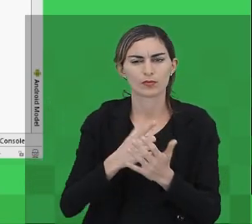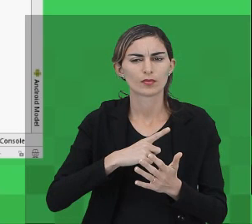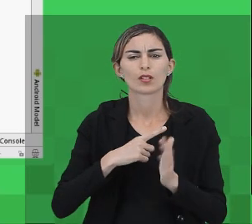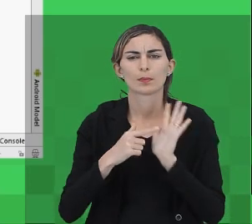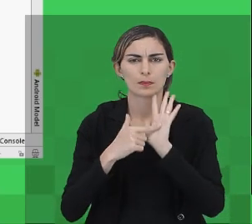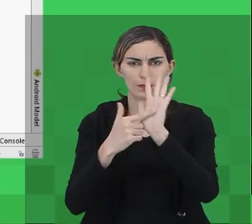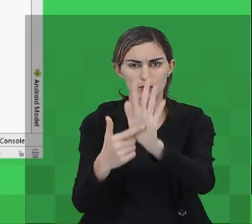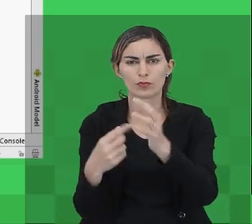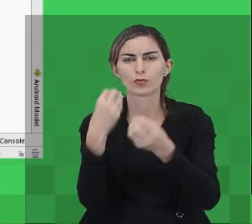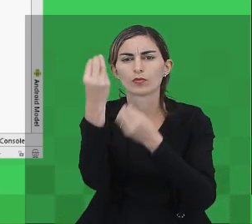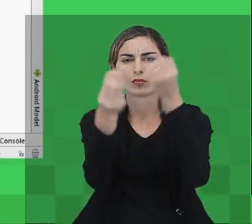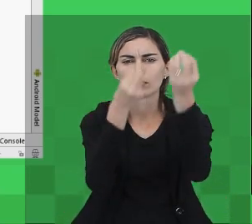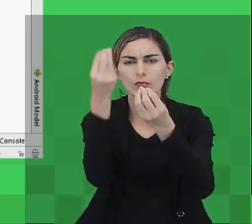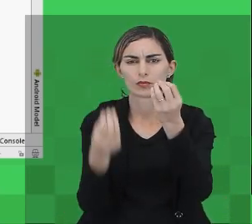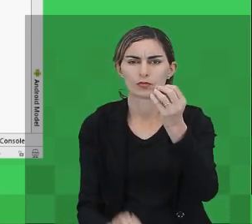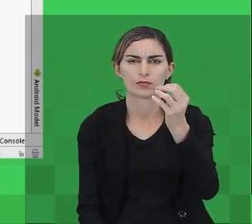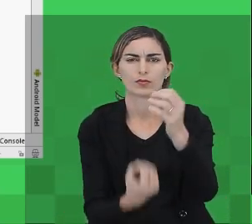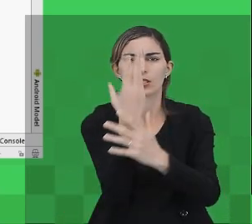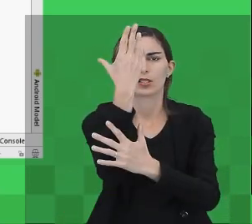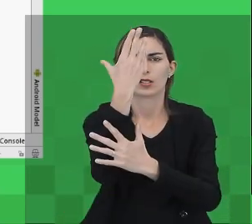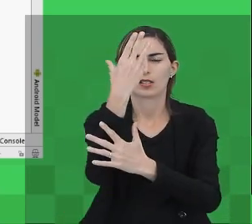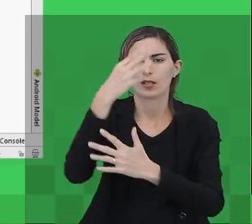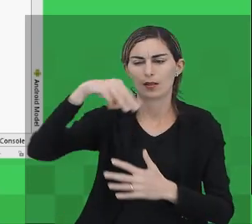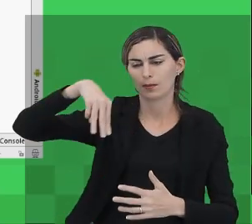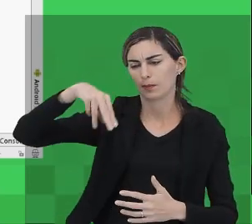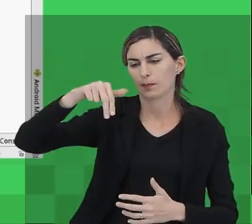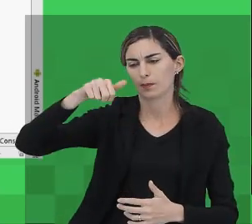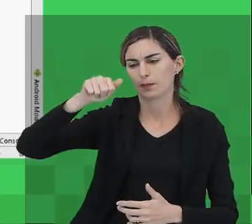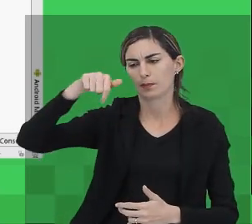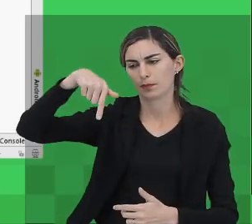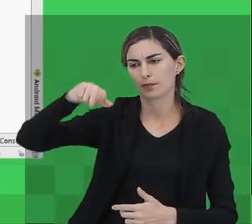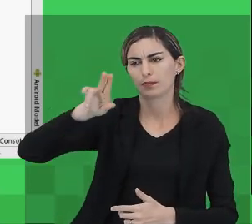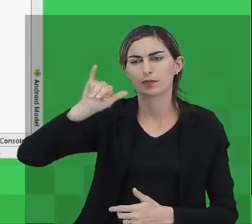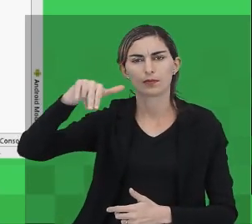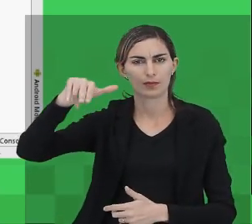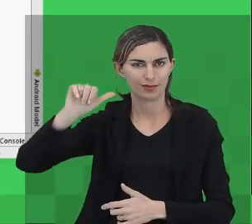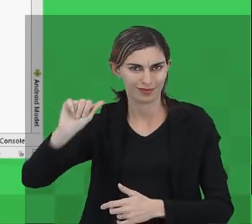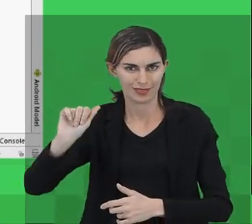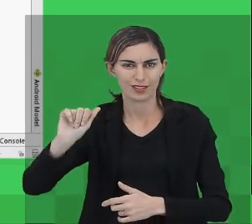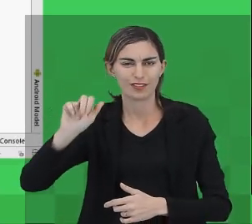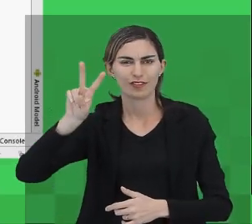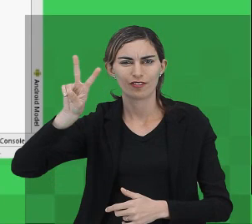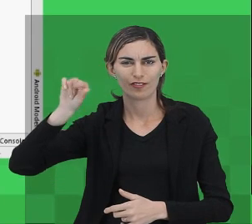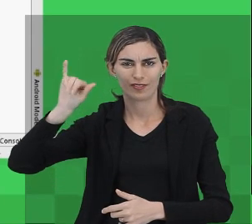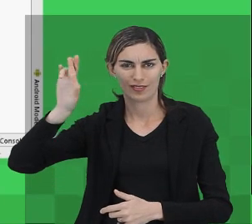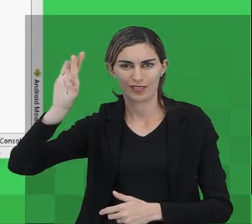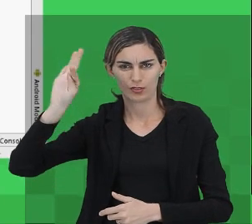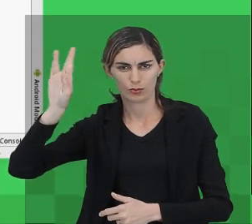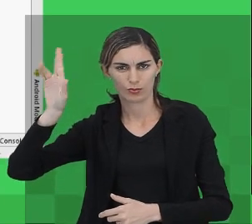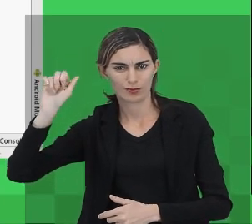tem mostrando como criar as máquinas virtuais.